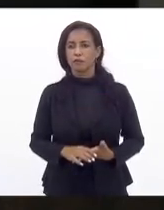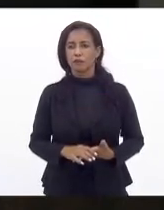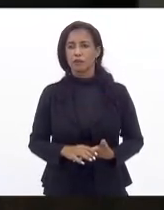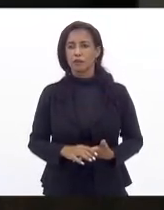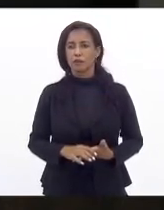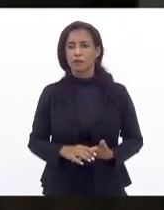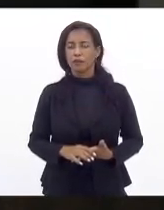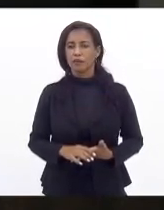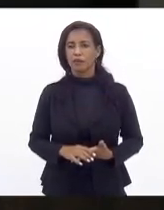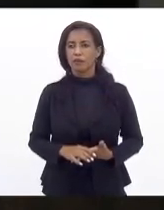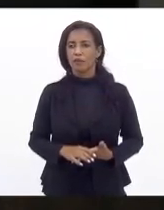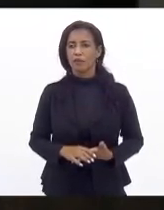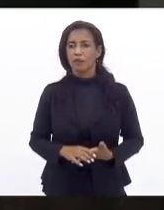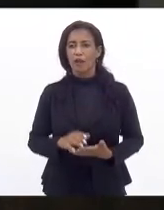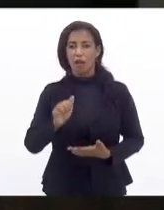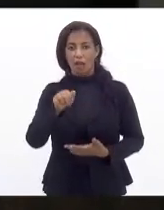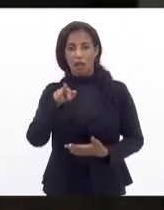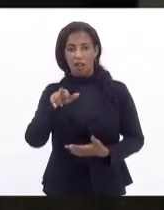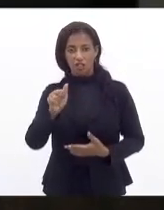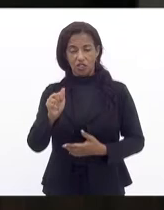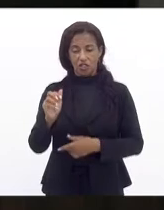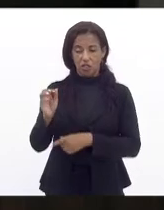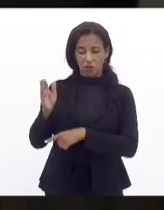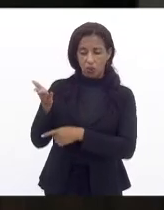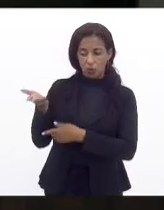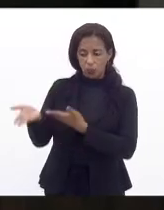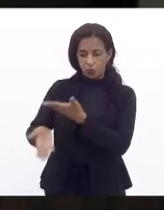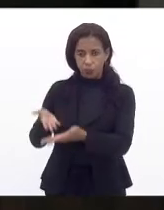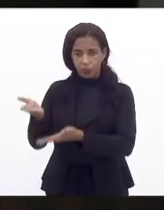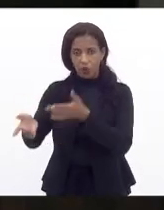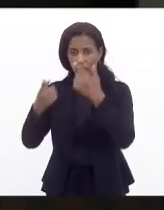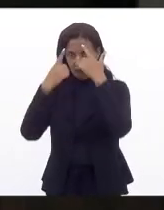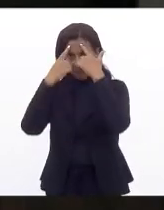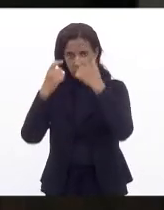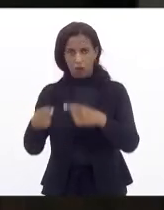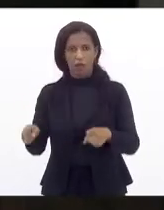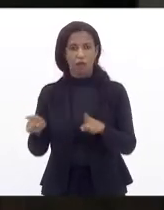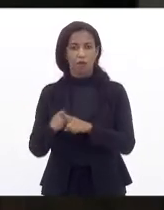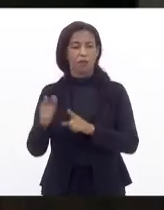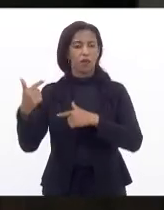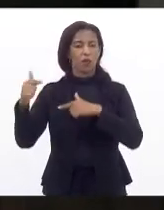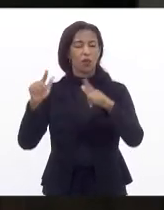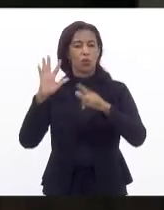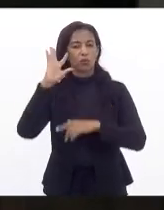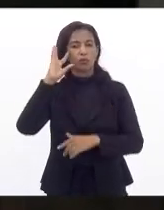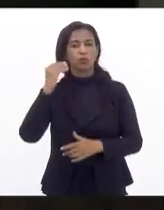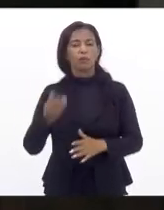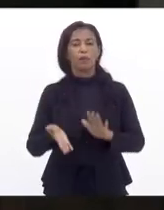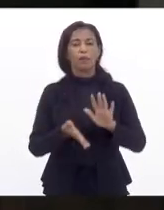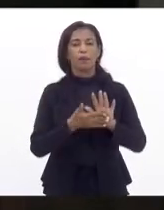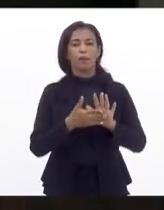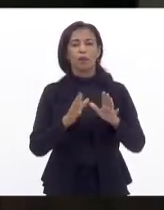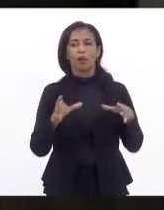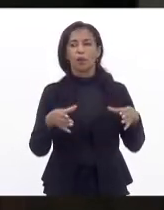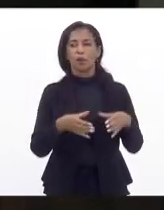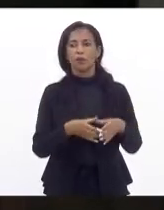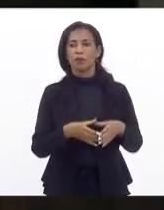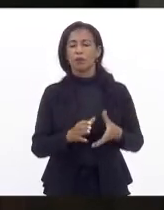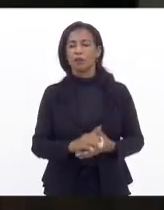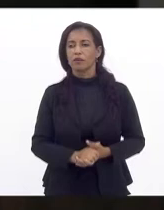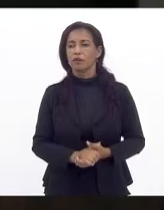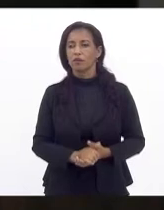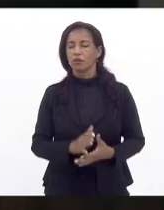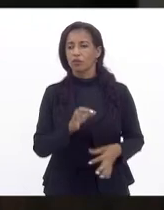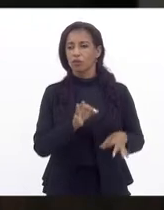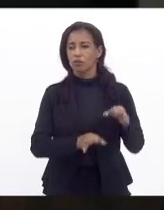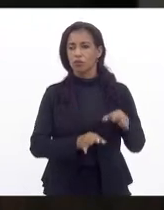Corpo de Bombeiro Militar, agentes socioeducativos, vítimas de violência no Estado do Rio de Janeiro e da outras providências, pendendo de pareceres das comissões. Constituição